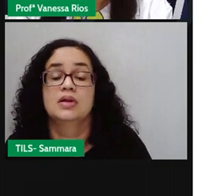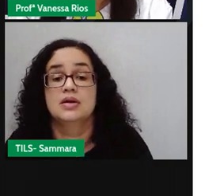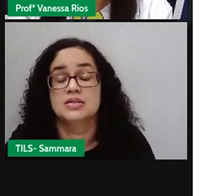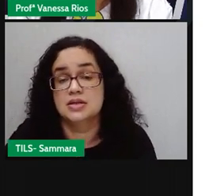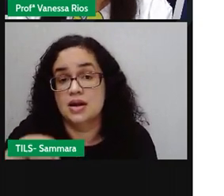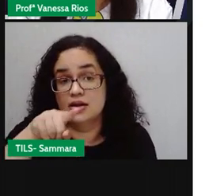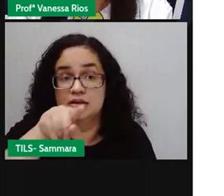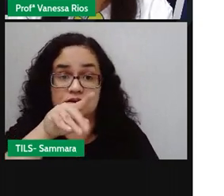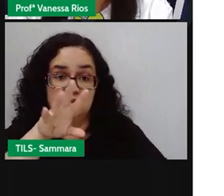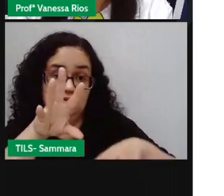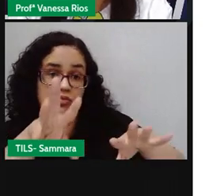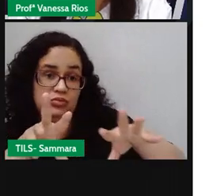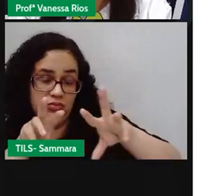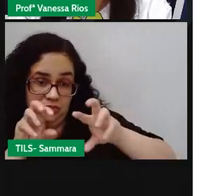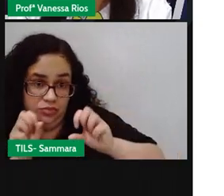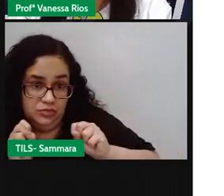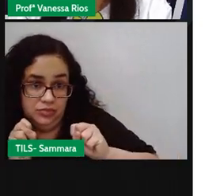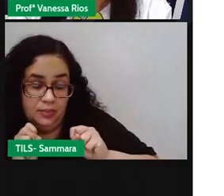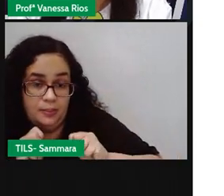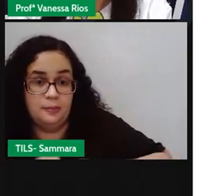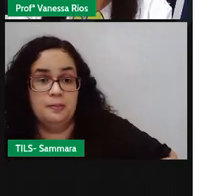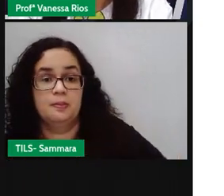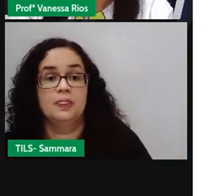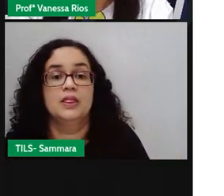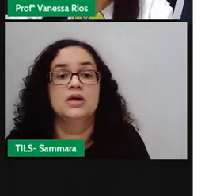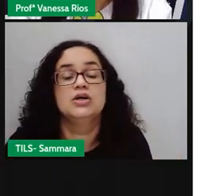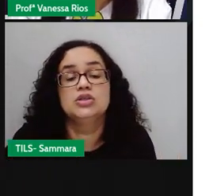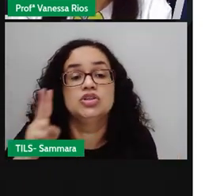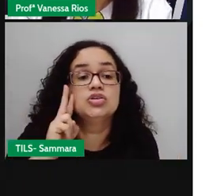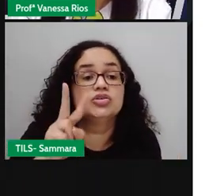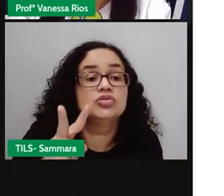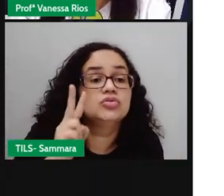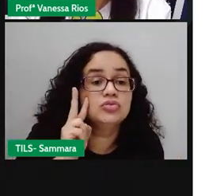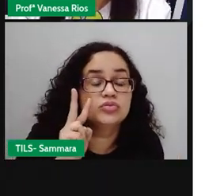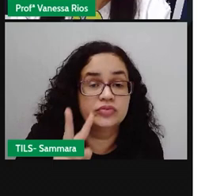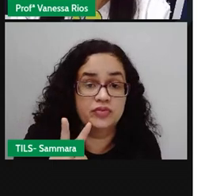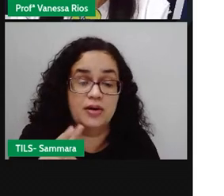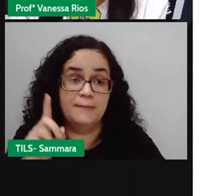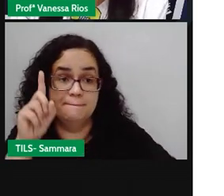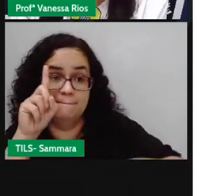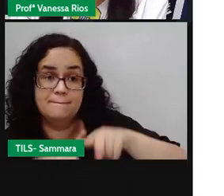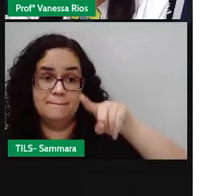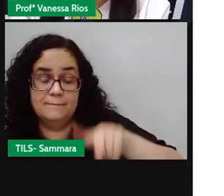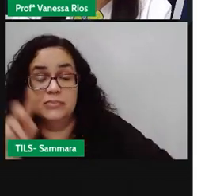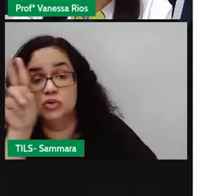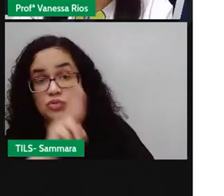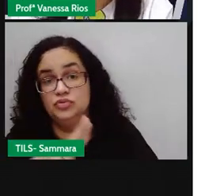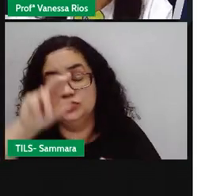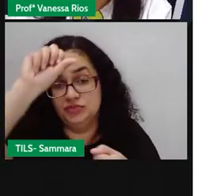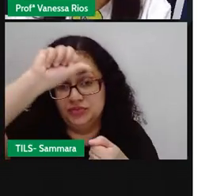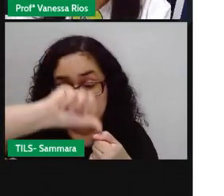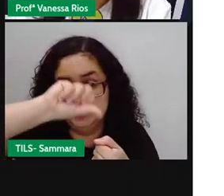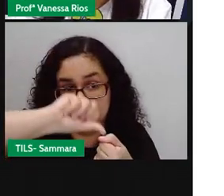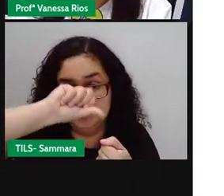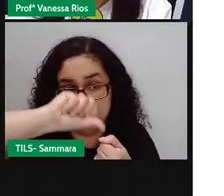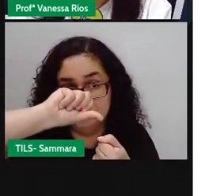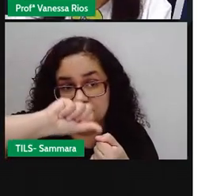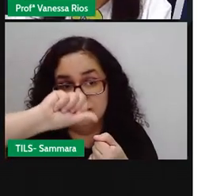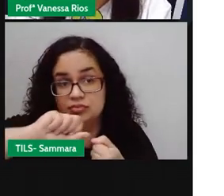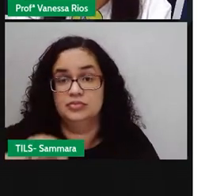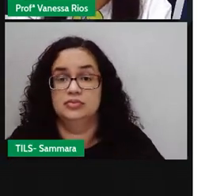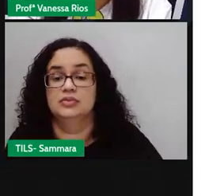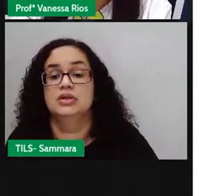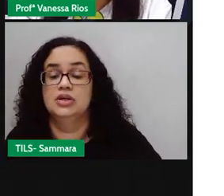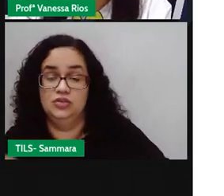Os materiais artificiais, que a gente já viu que são aqueles materiais que são produzidos, né?